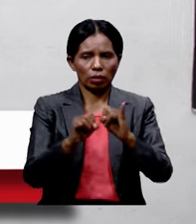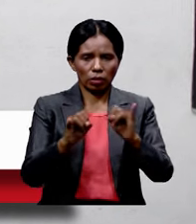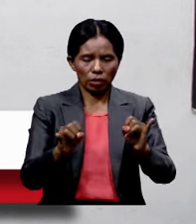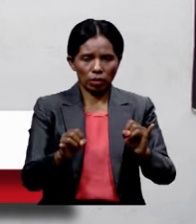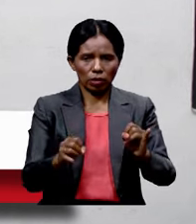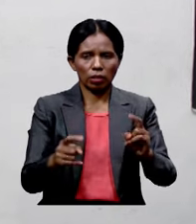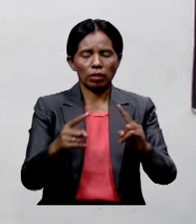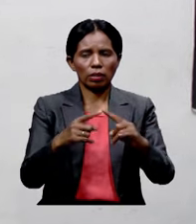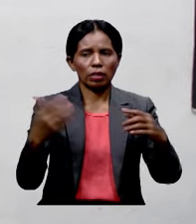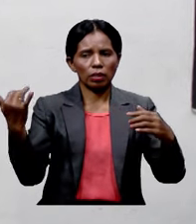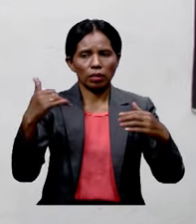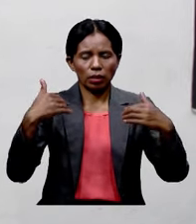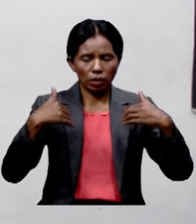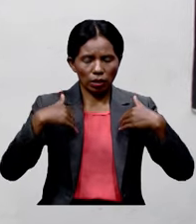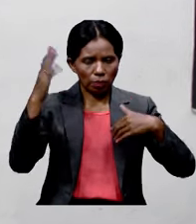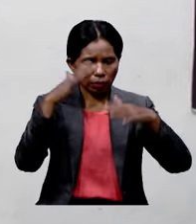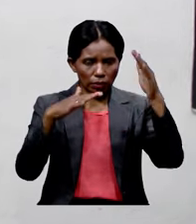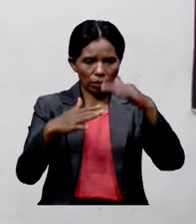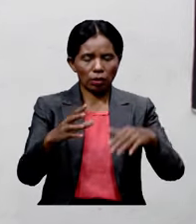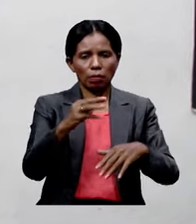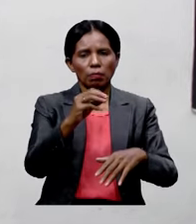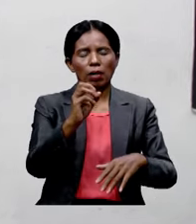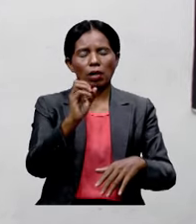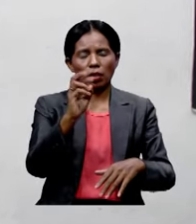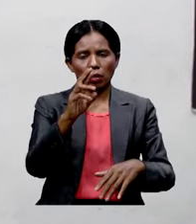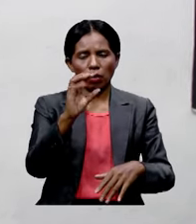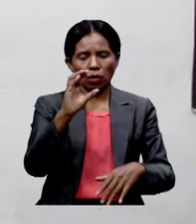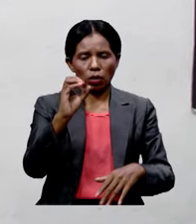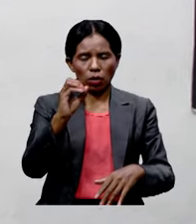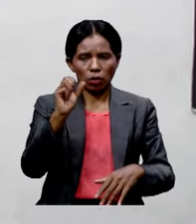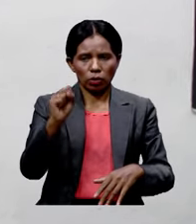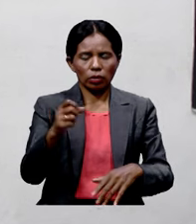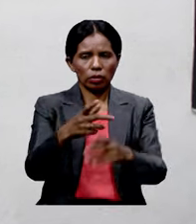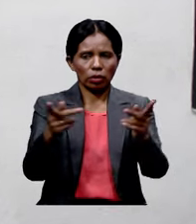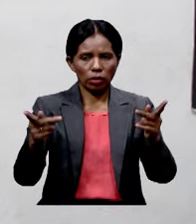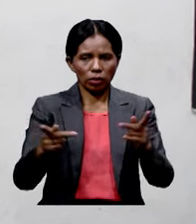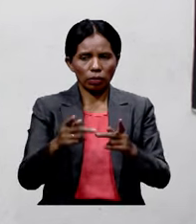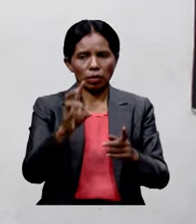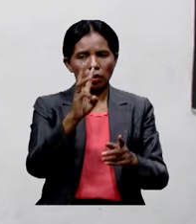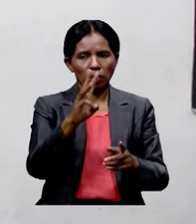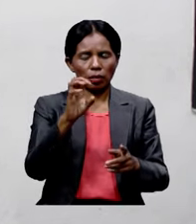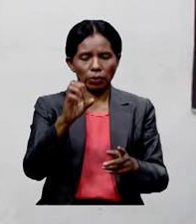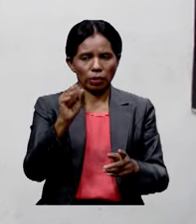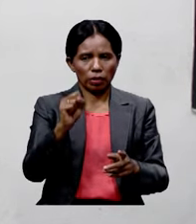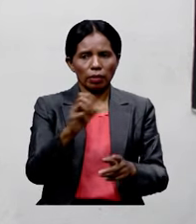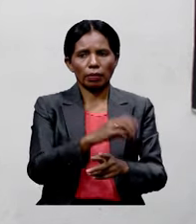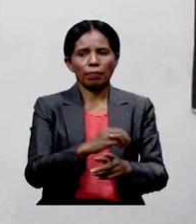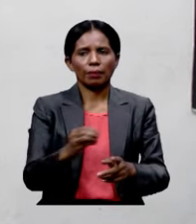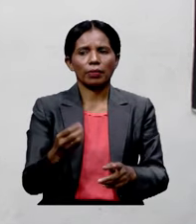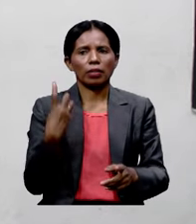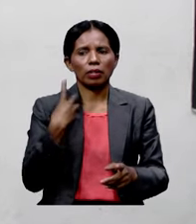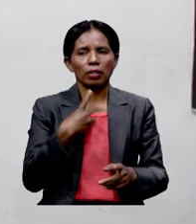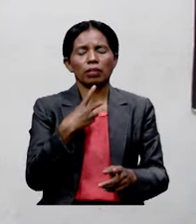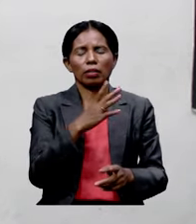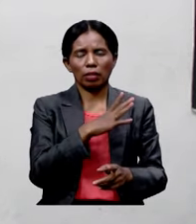sira é problema com Marrocos, liga com a sirania área de West Saharaui. Nebe, ita espera